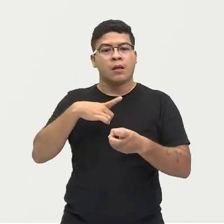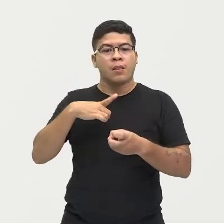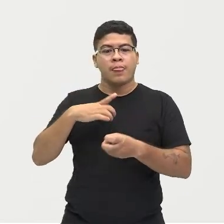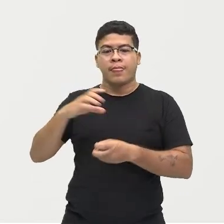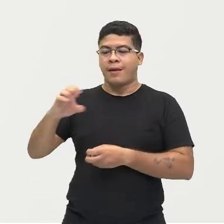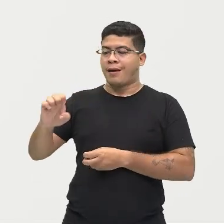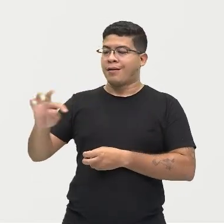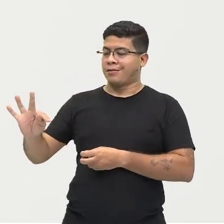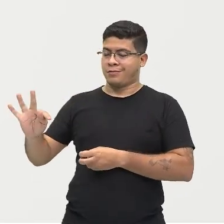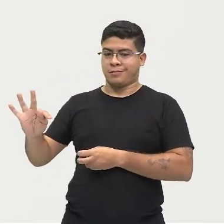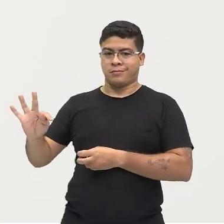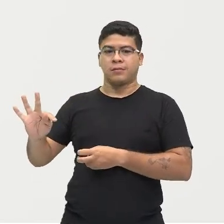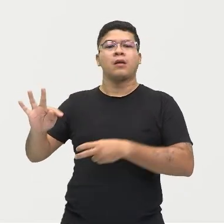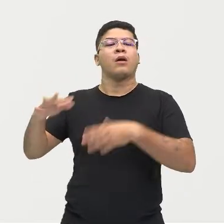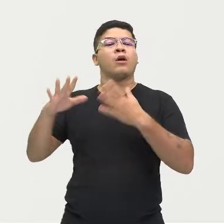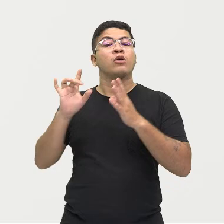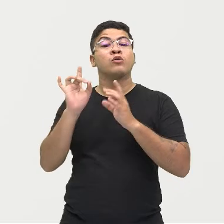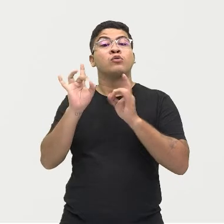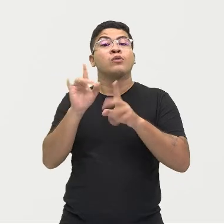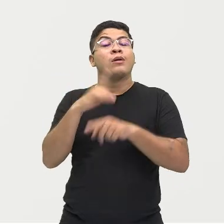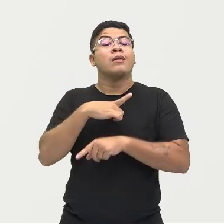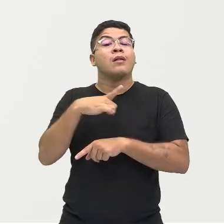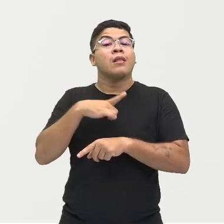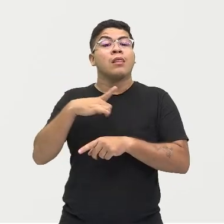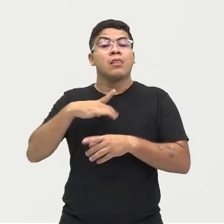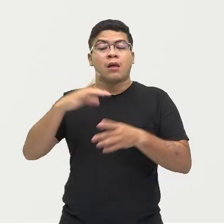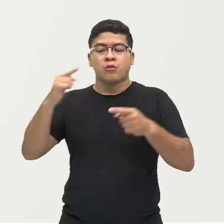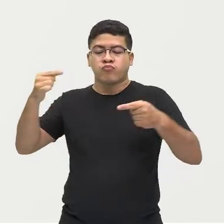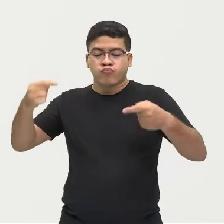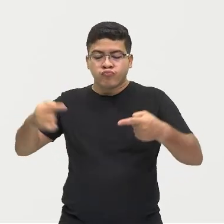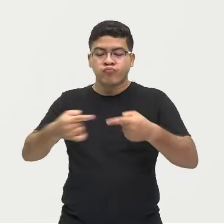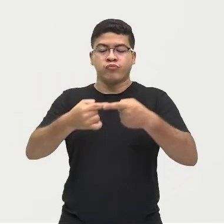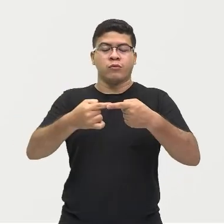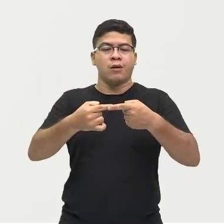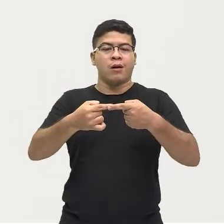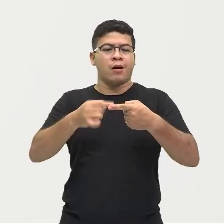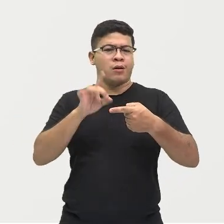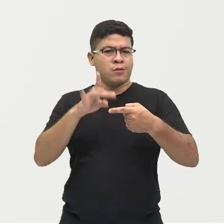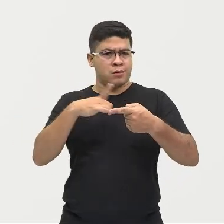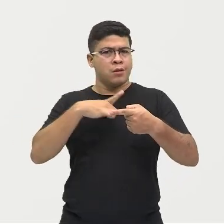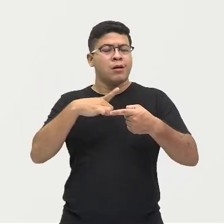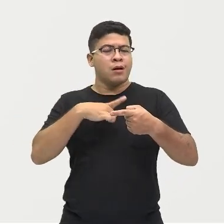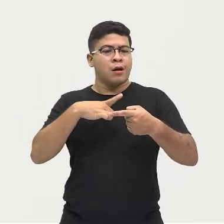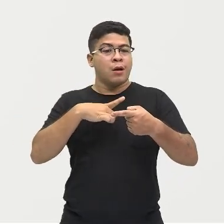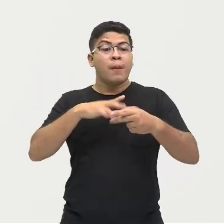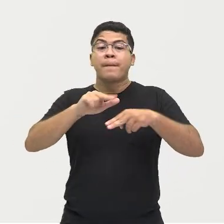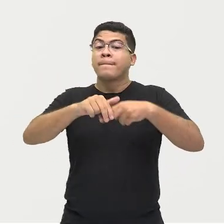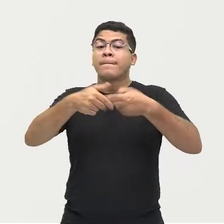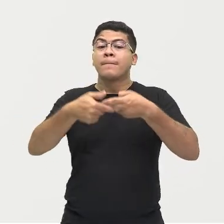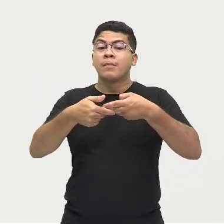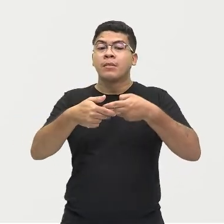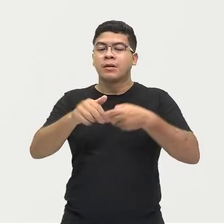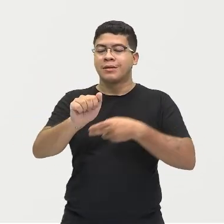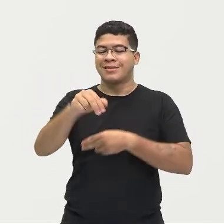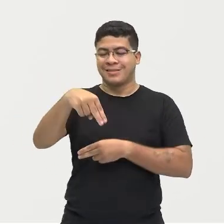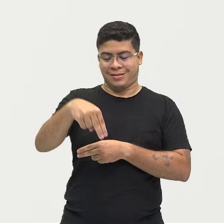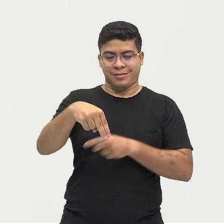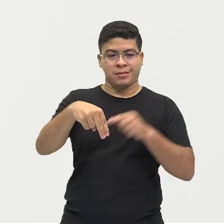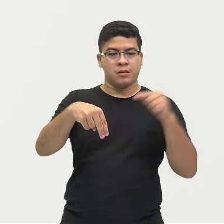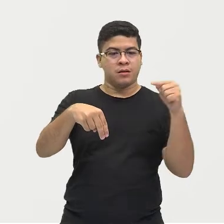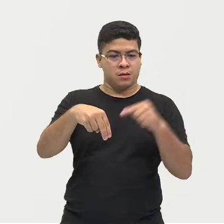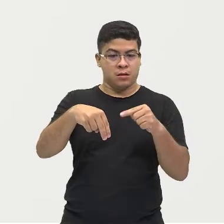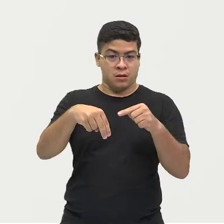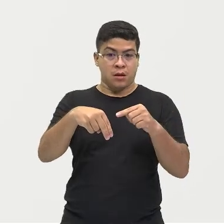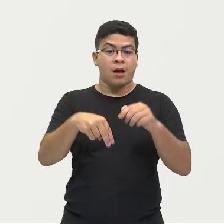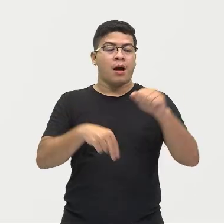carbonos, et. Só tem ligação simples aqui entre os carbonos, por isso que é an. E